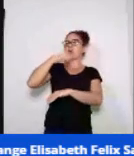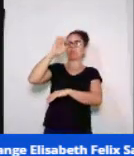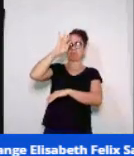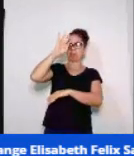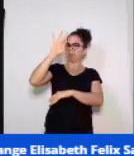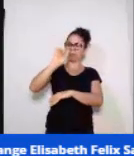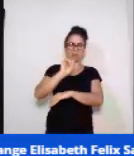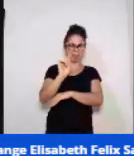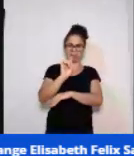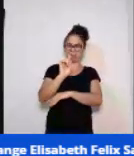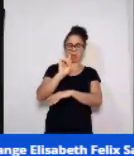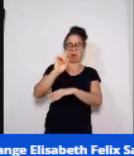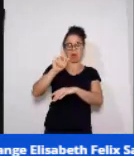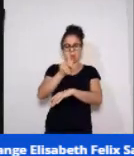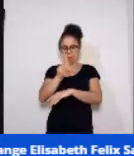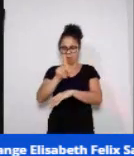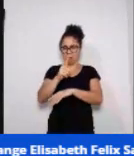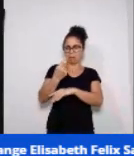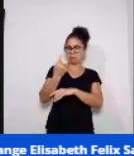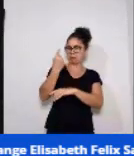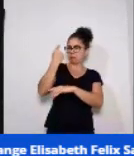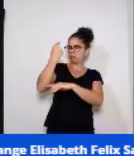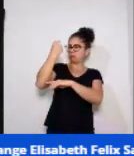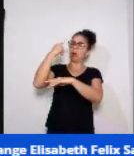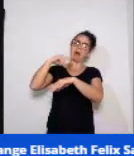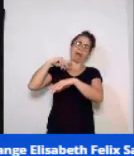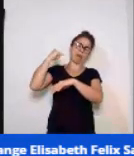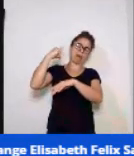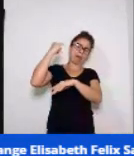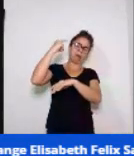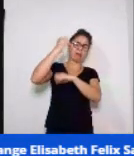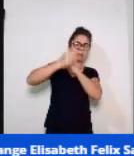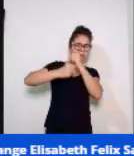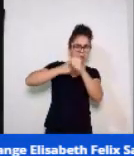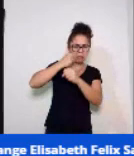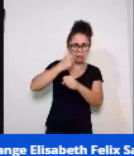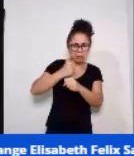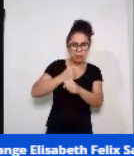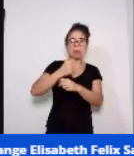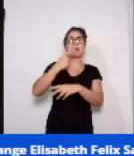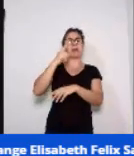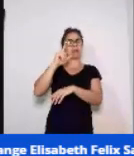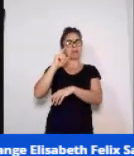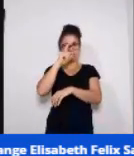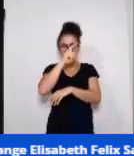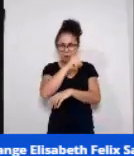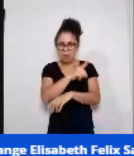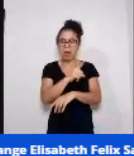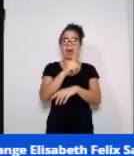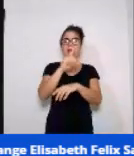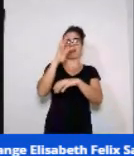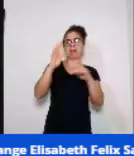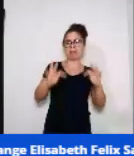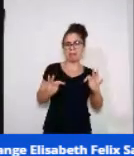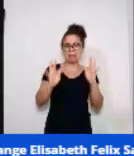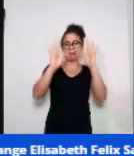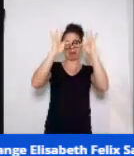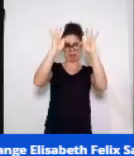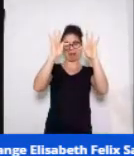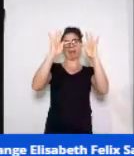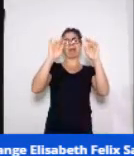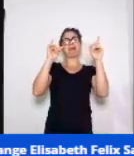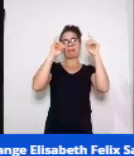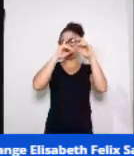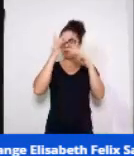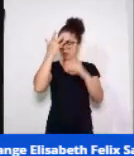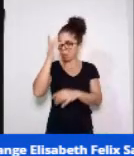estão antigos em sala de aula, que tinham muitas dificuldades tecnológicas, e de repente está todo mundo junto, todo mundo